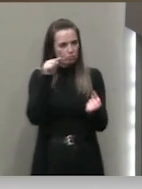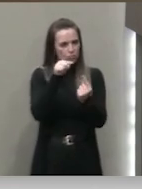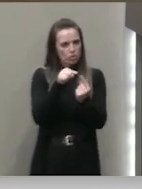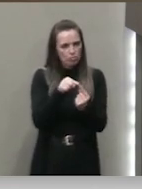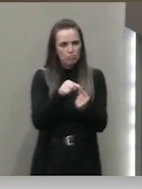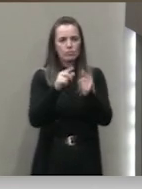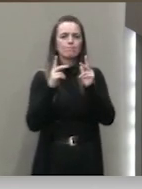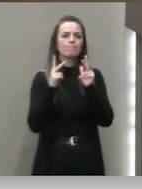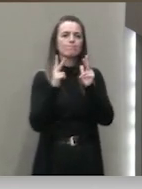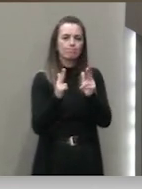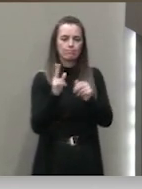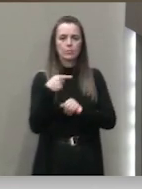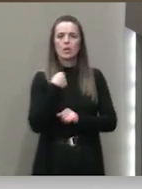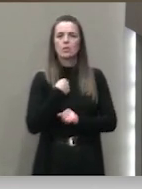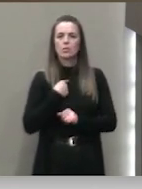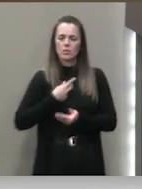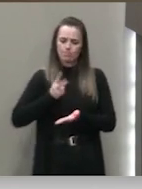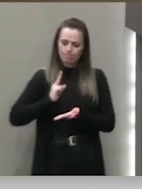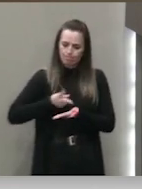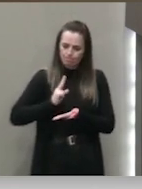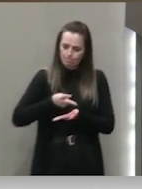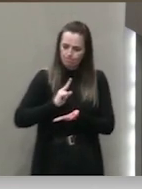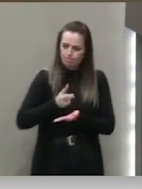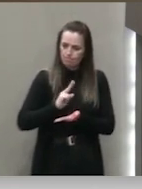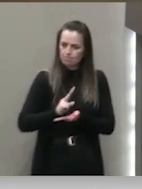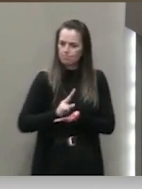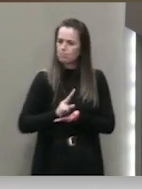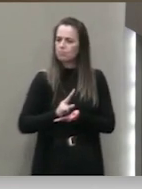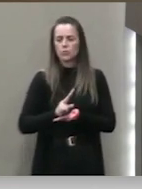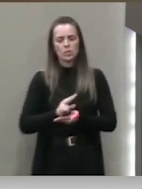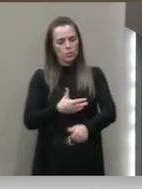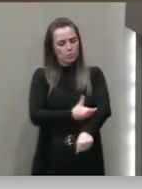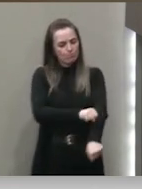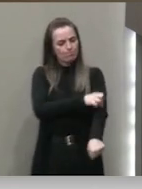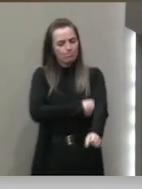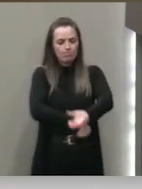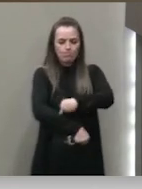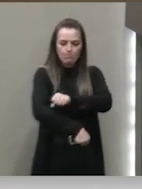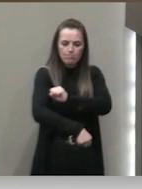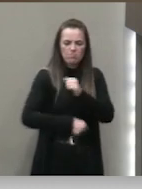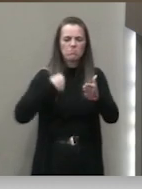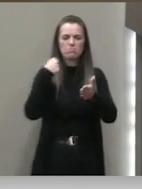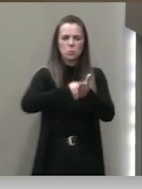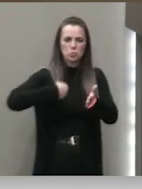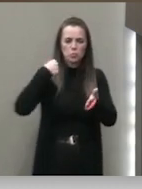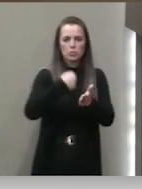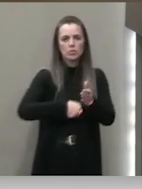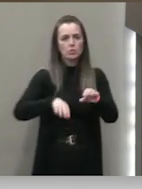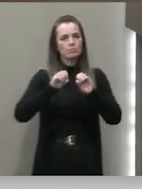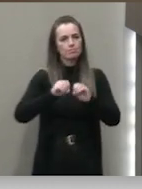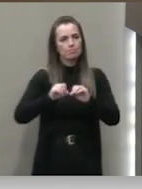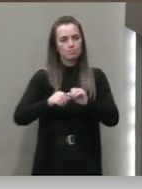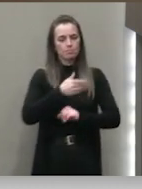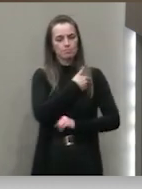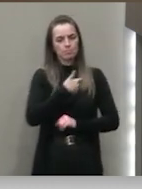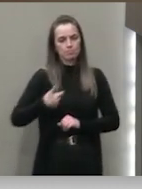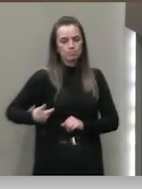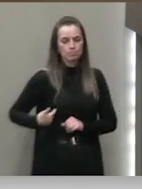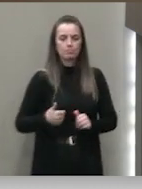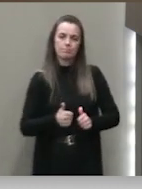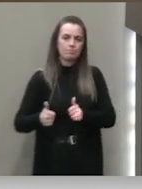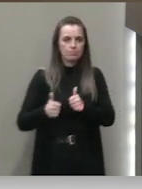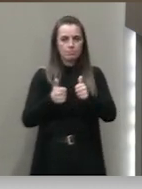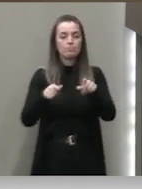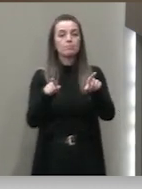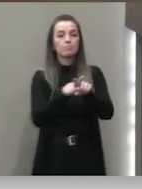Seguiremos de forma incansável, lutando pela educação pública de qualidade, pelos profissionais da educação e pelos